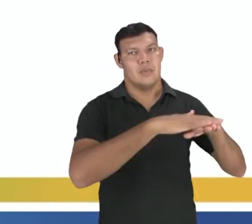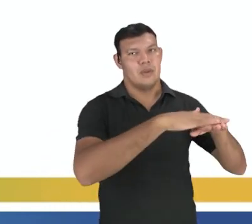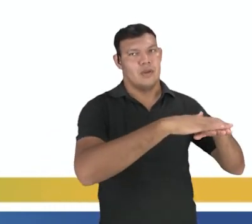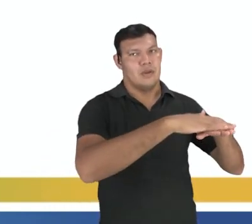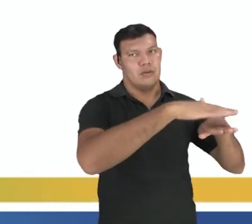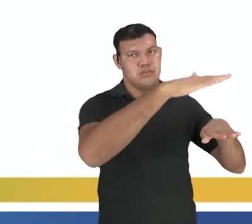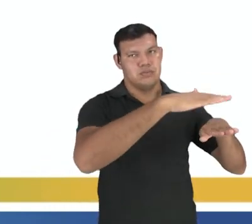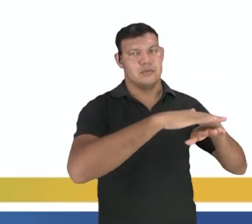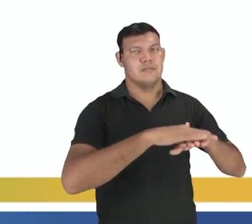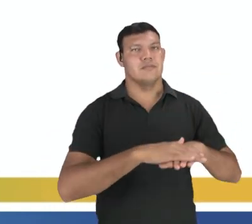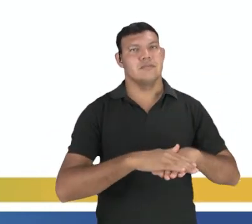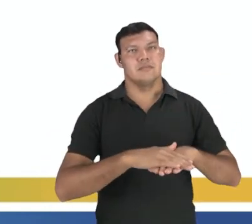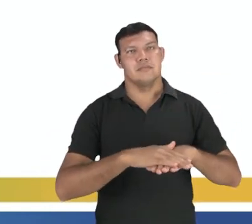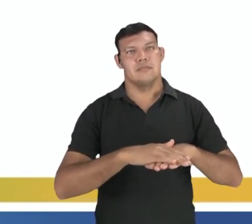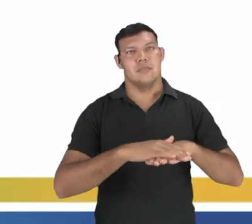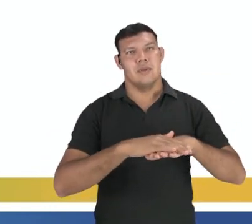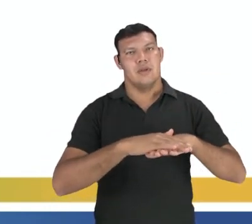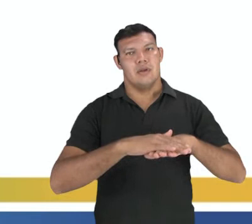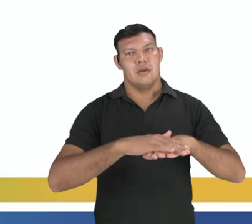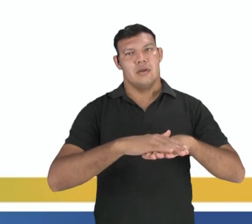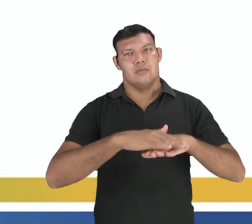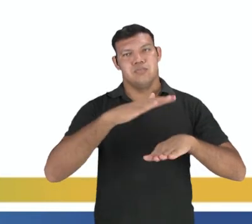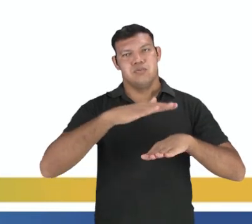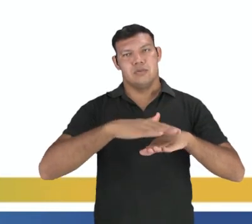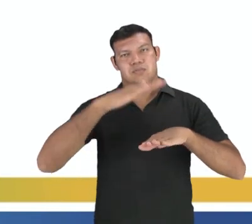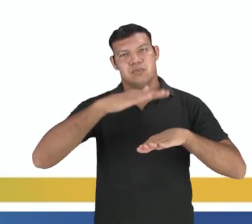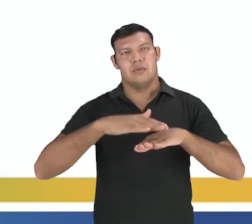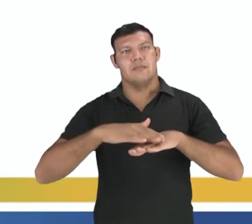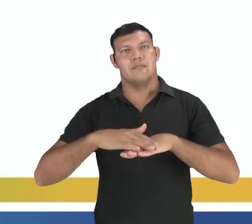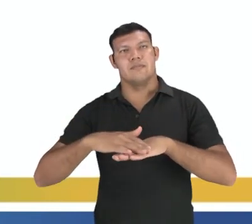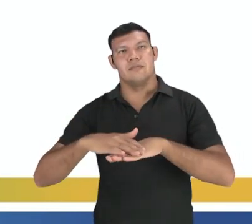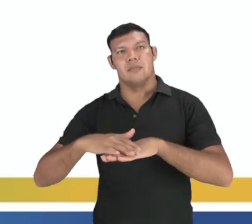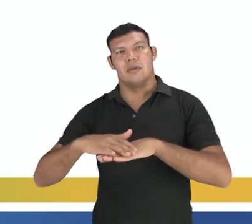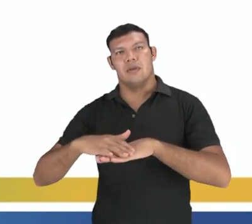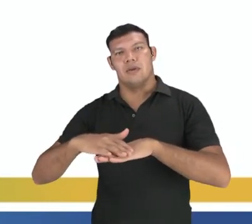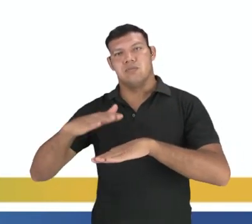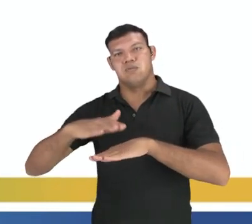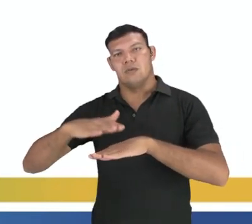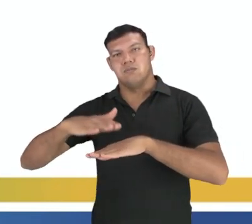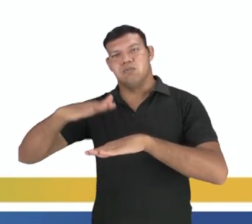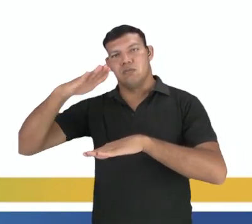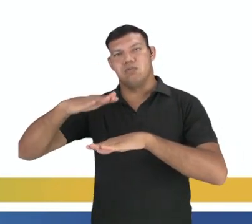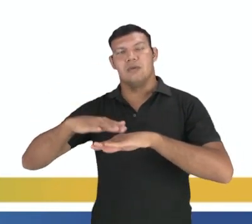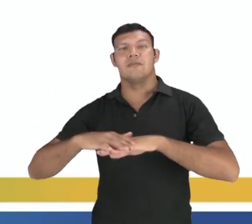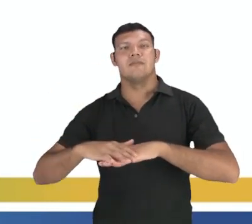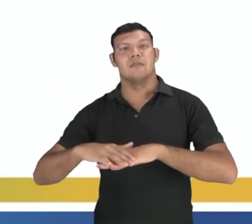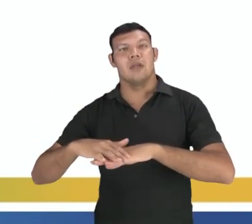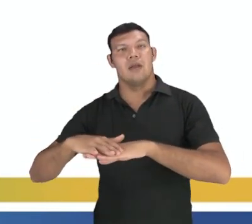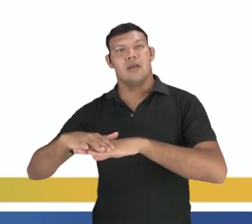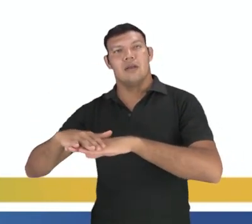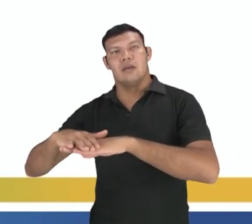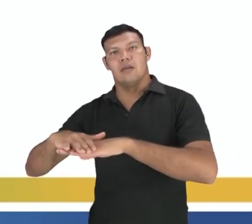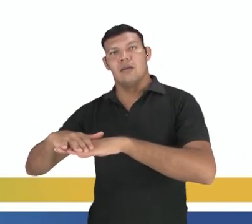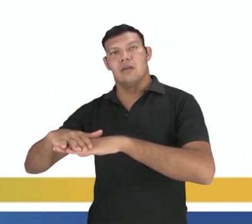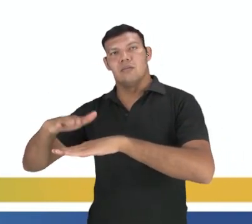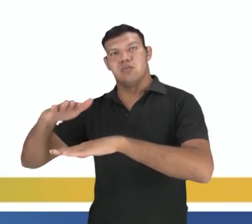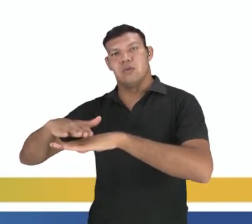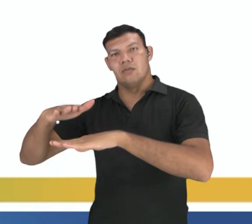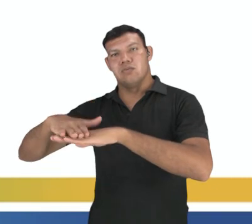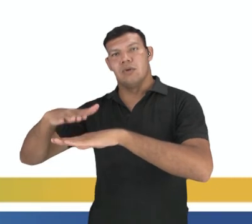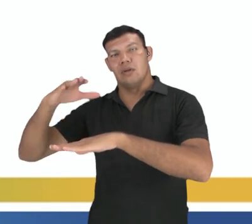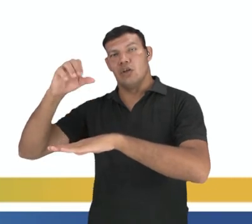uma tábua, 2 pilhas, 2 tábuas, 3 pilhas, 4 tábuas, 4 pilhas,